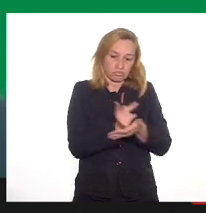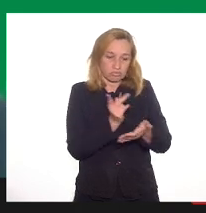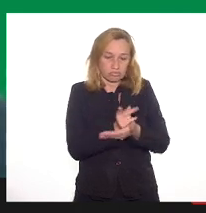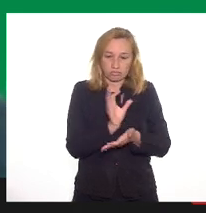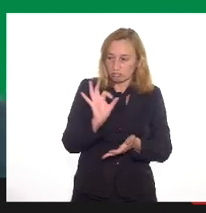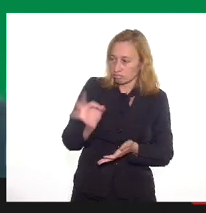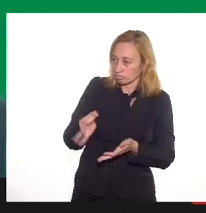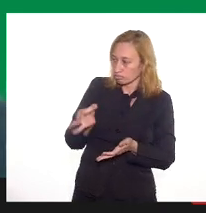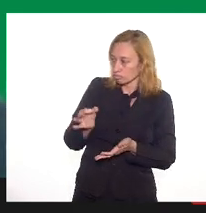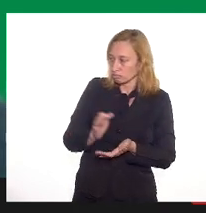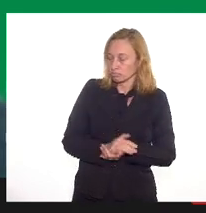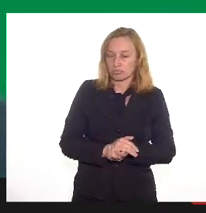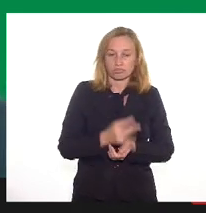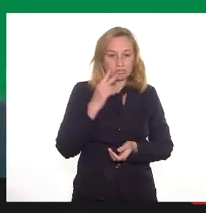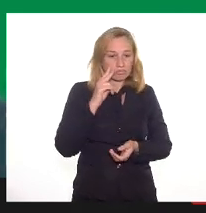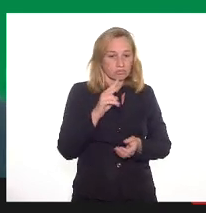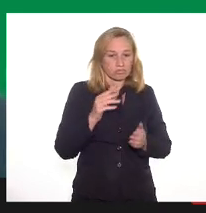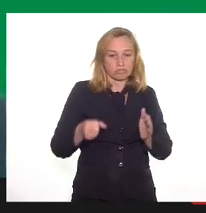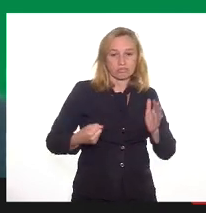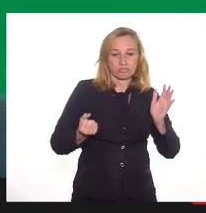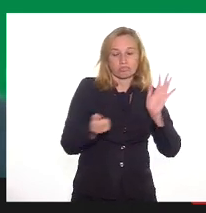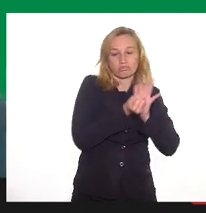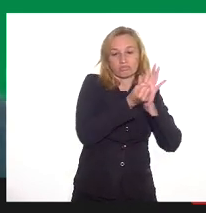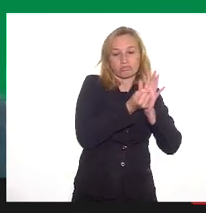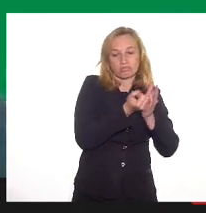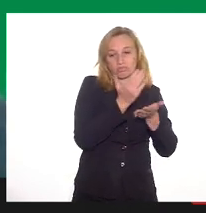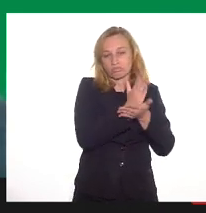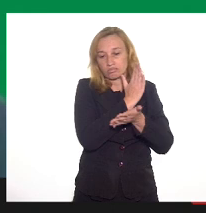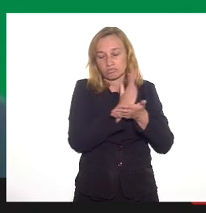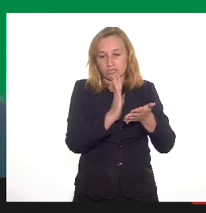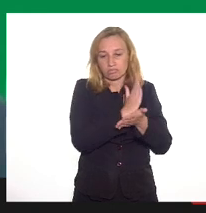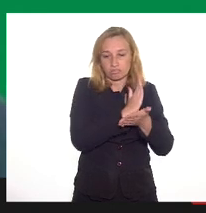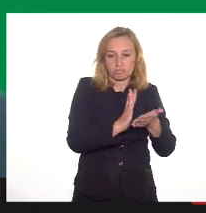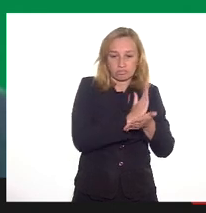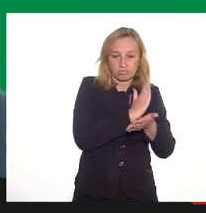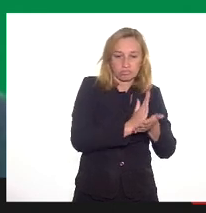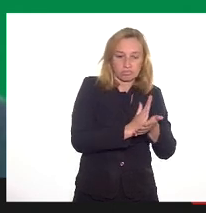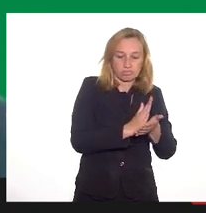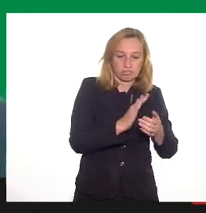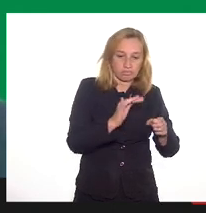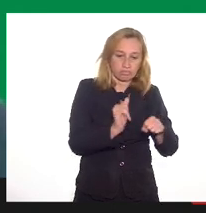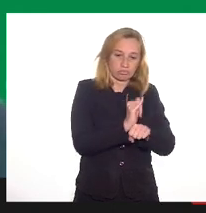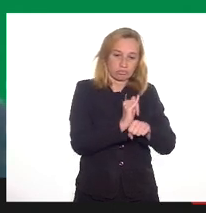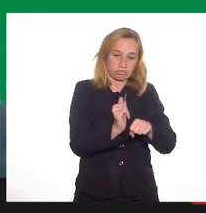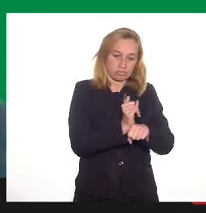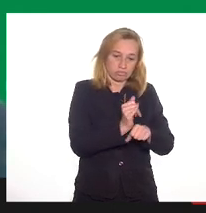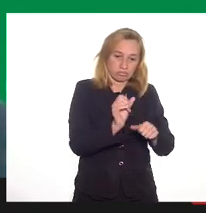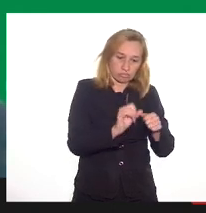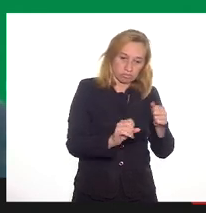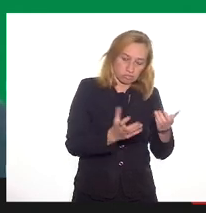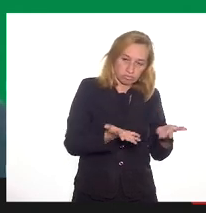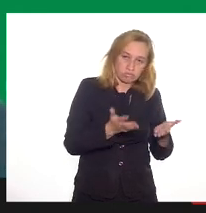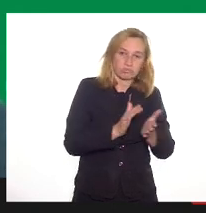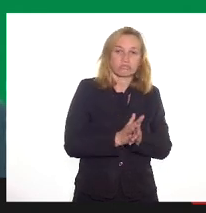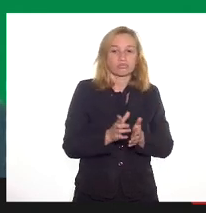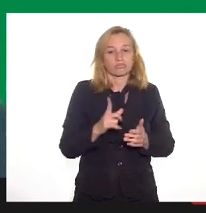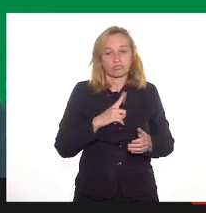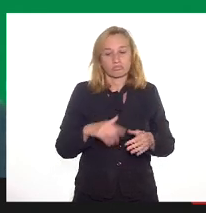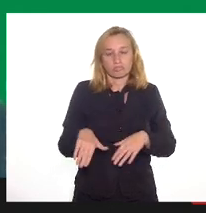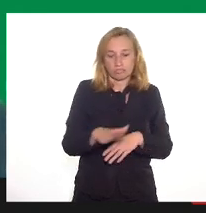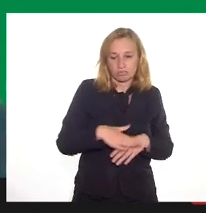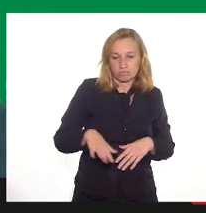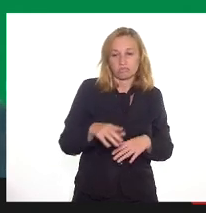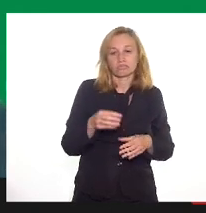e a gente olha o impacto de algumas das medidas que foram adotadas, né? Que elas tiveram no nosso setor e na